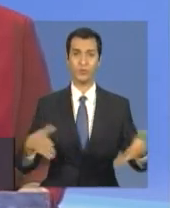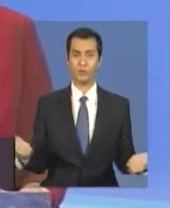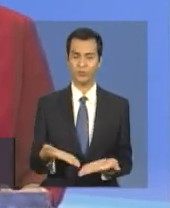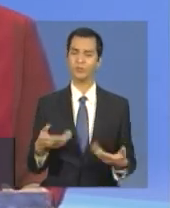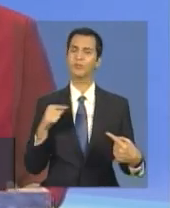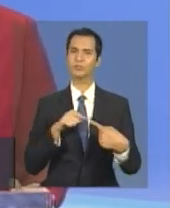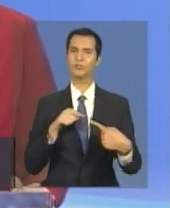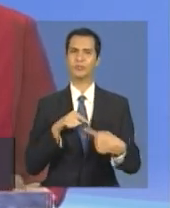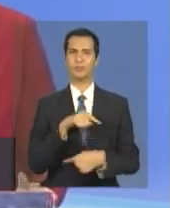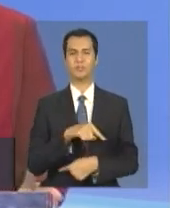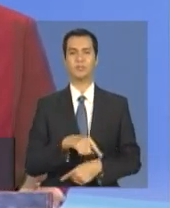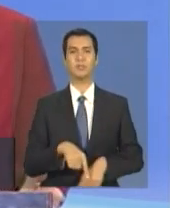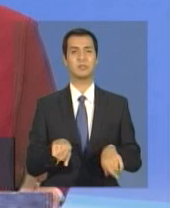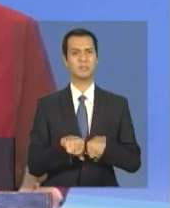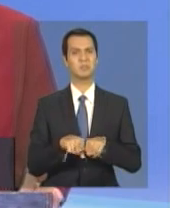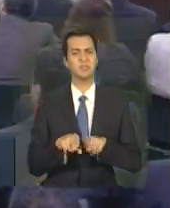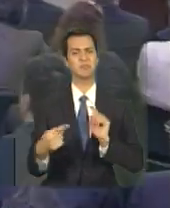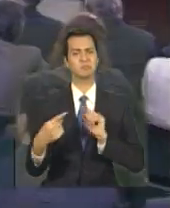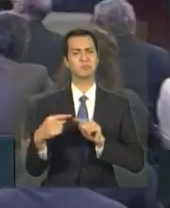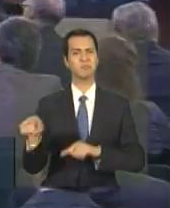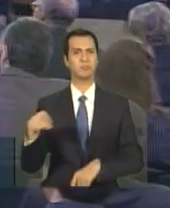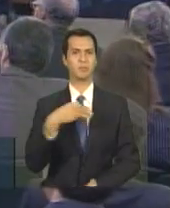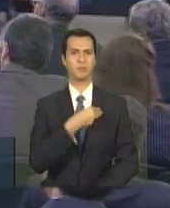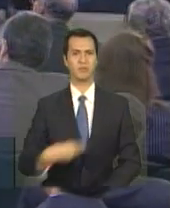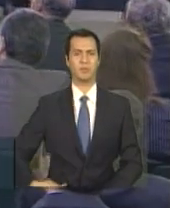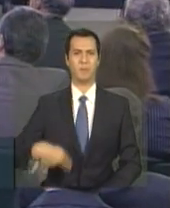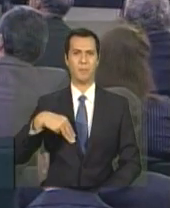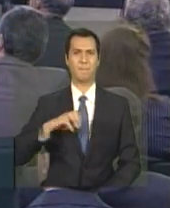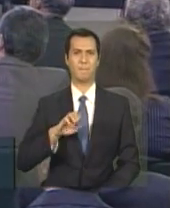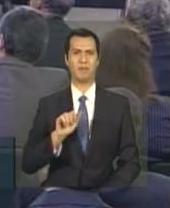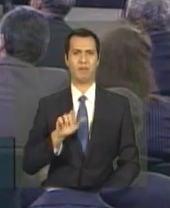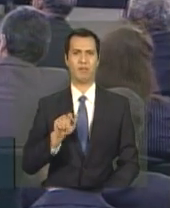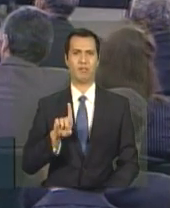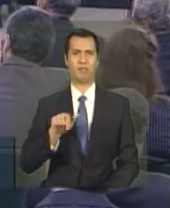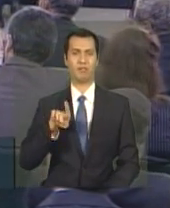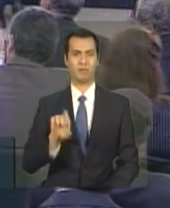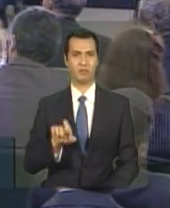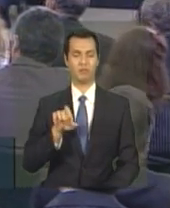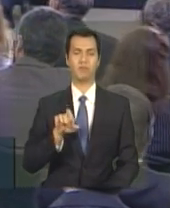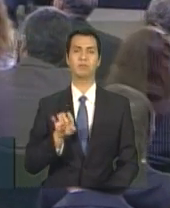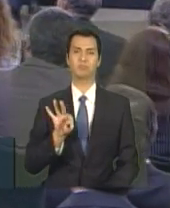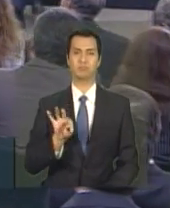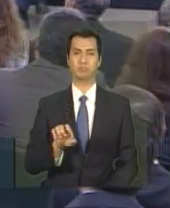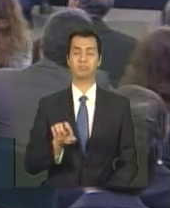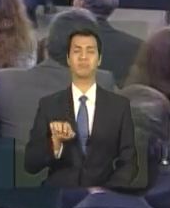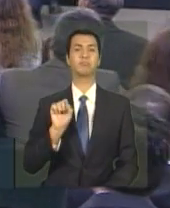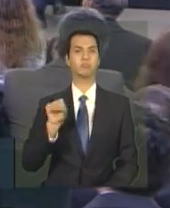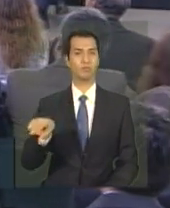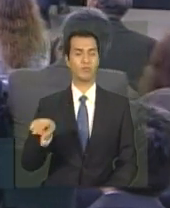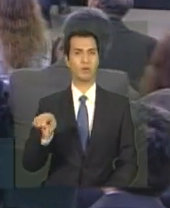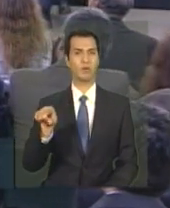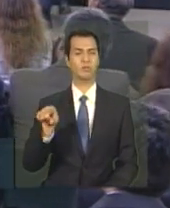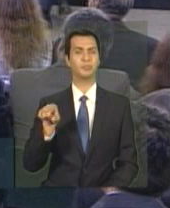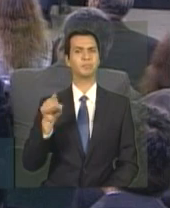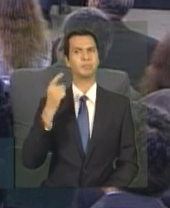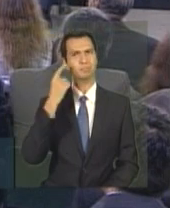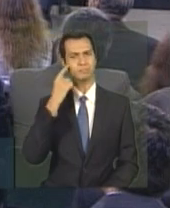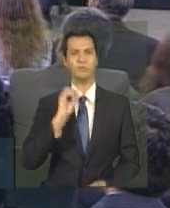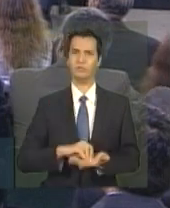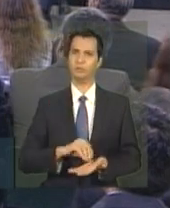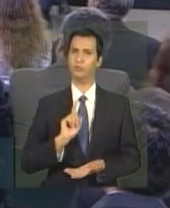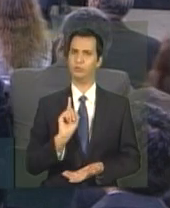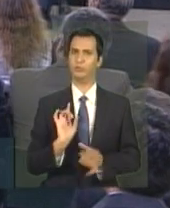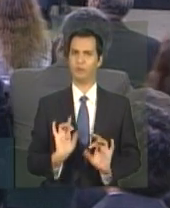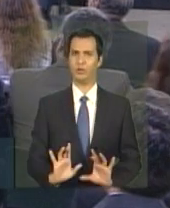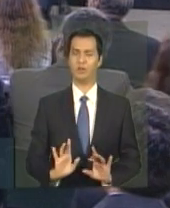queria dizer que o Mercadante tem razão. Não é só, agora, ele faltou uma coisa, não é só o Colégio